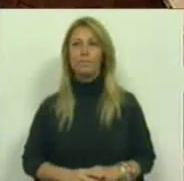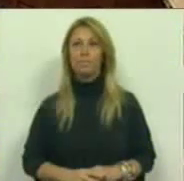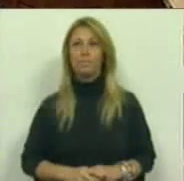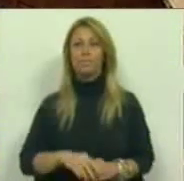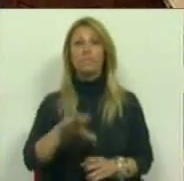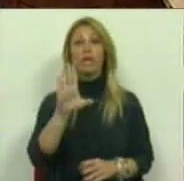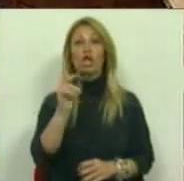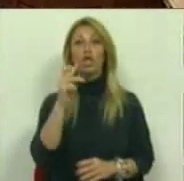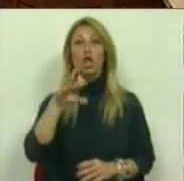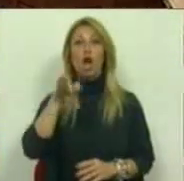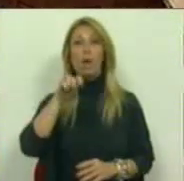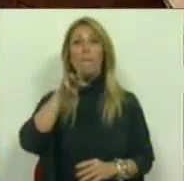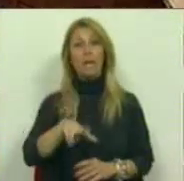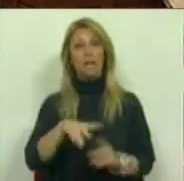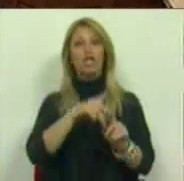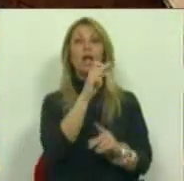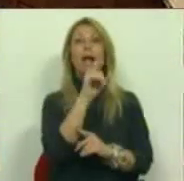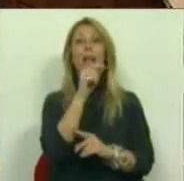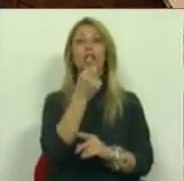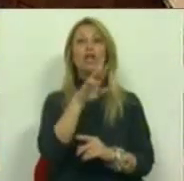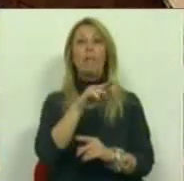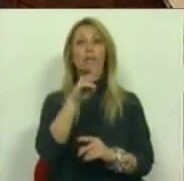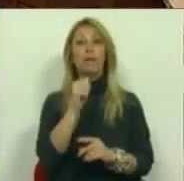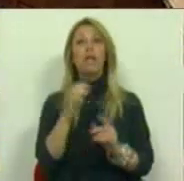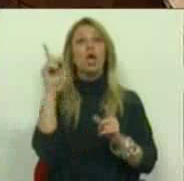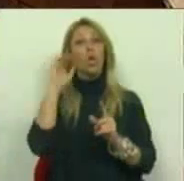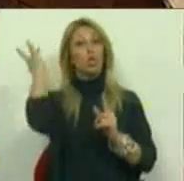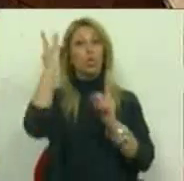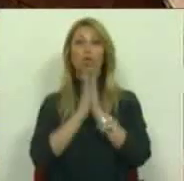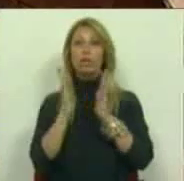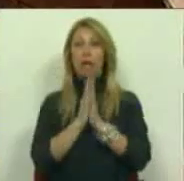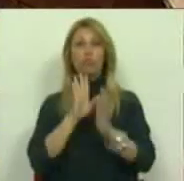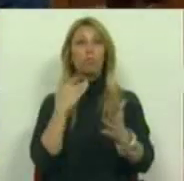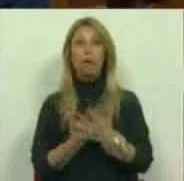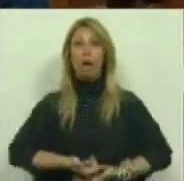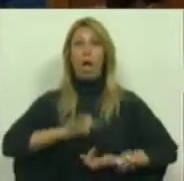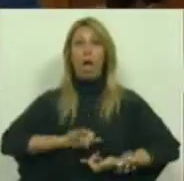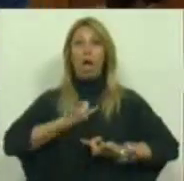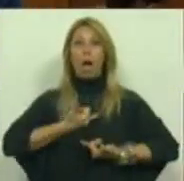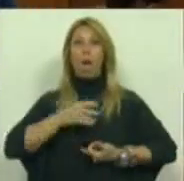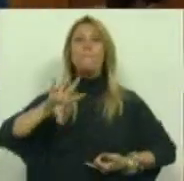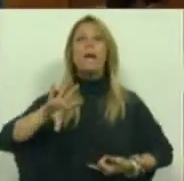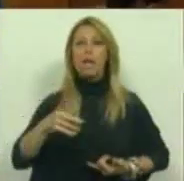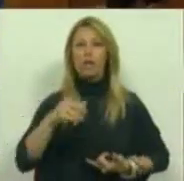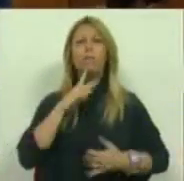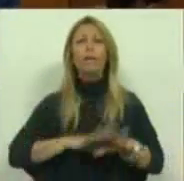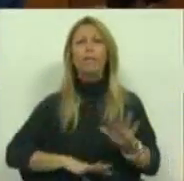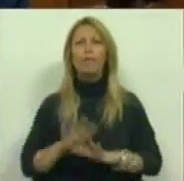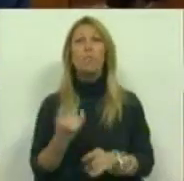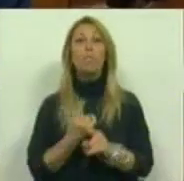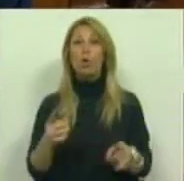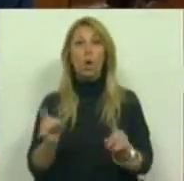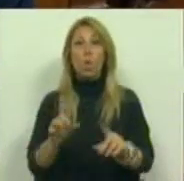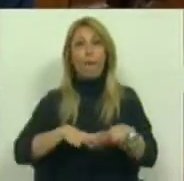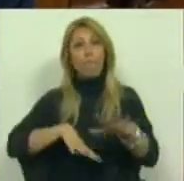a Jerónimo Martins de Alexandre Soares dos Santos chocou o país. E fê-lo não por fazer diferente das